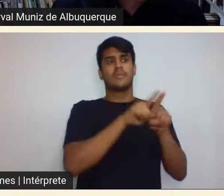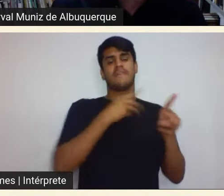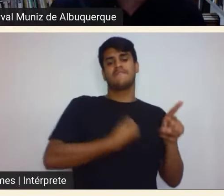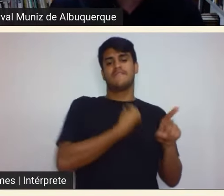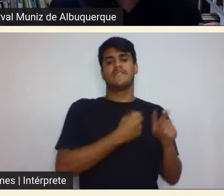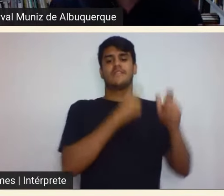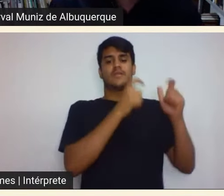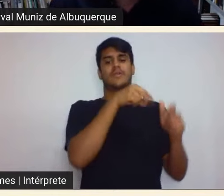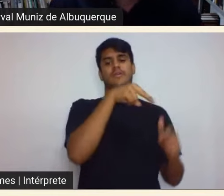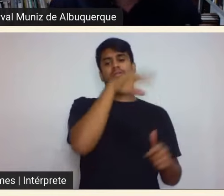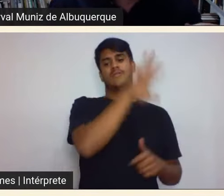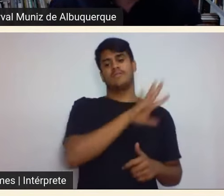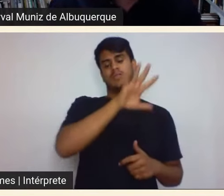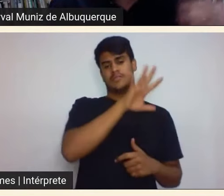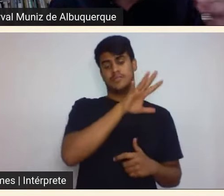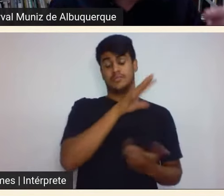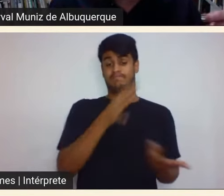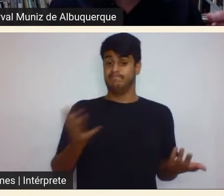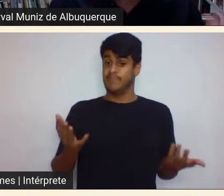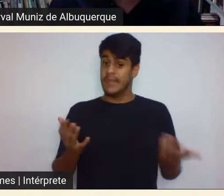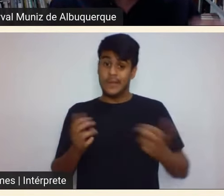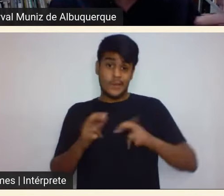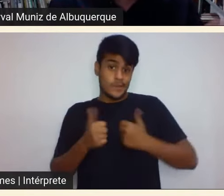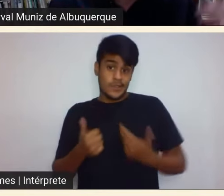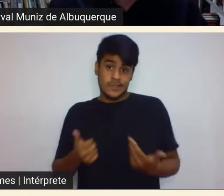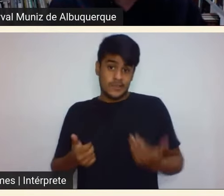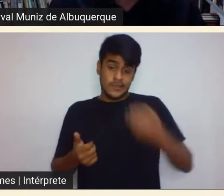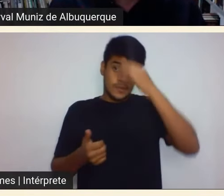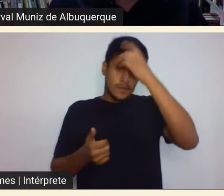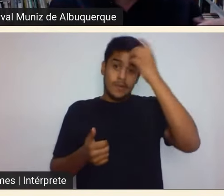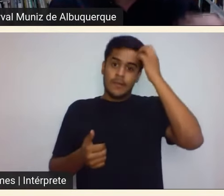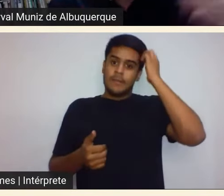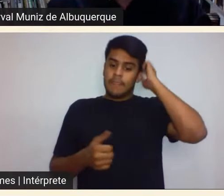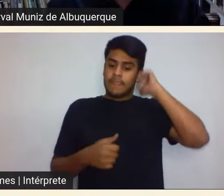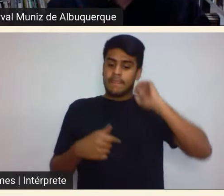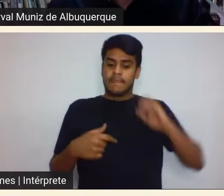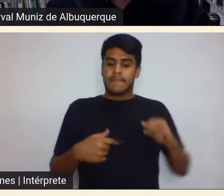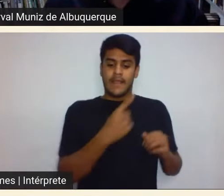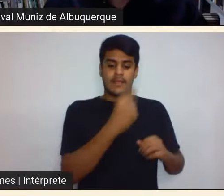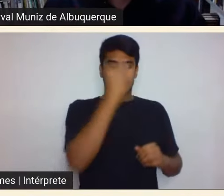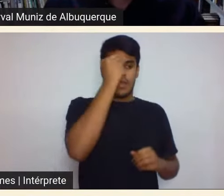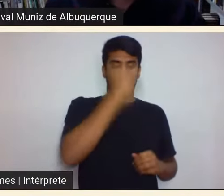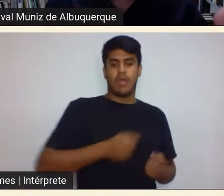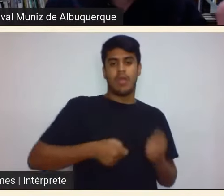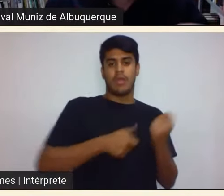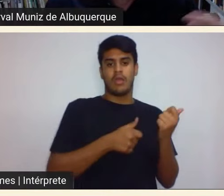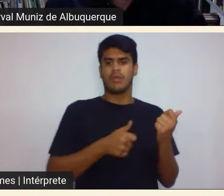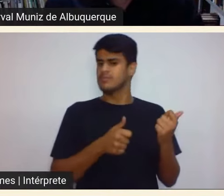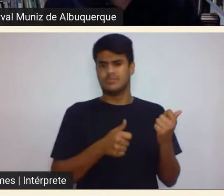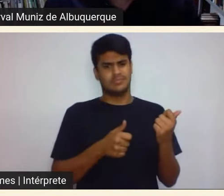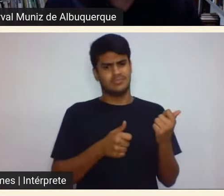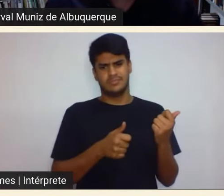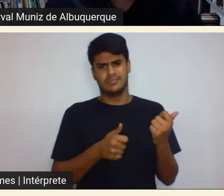né? Quer dizer, sem, né, abrir mão, evidentemente, por exemplo, não